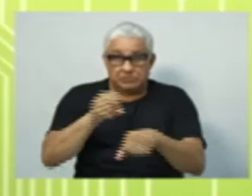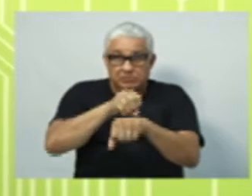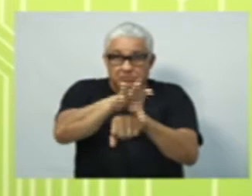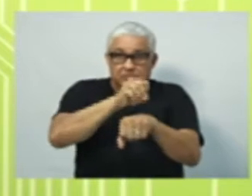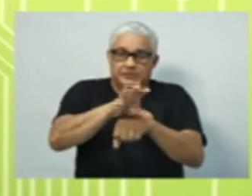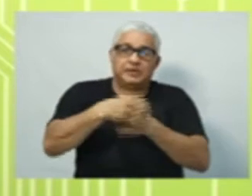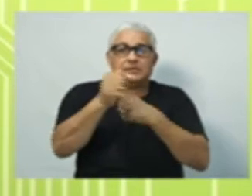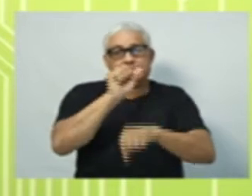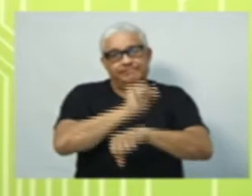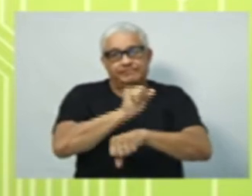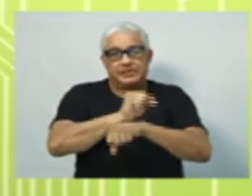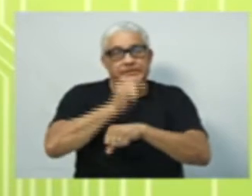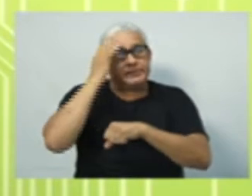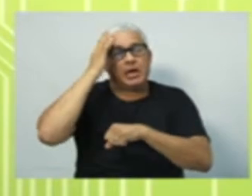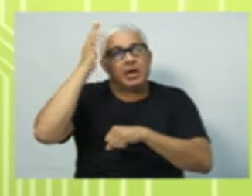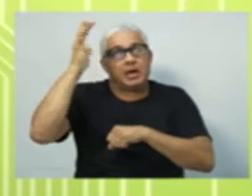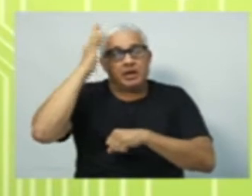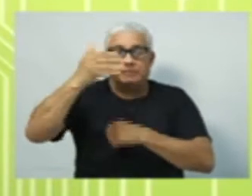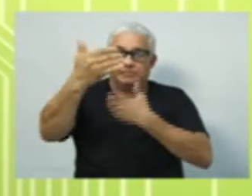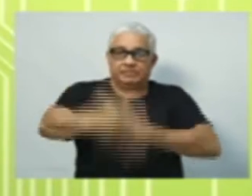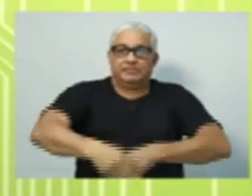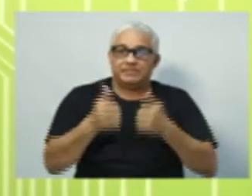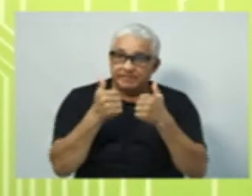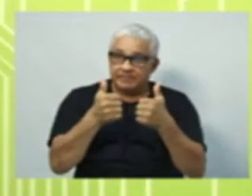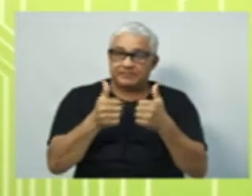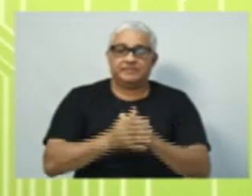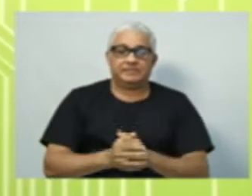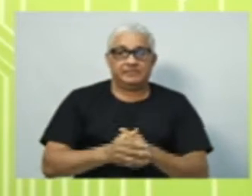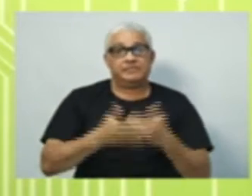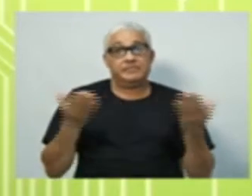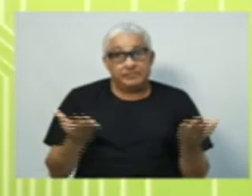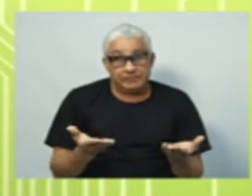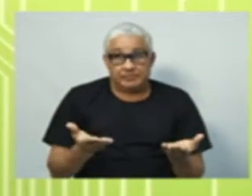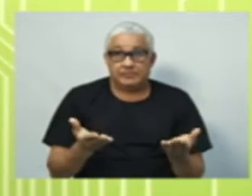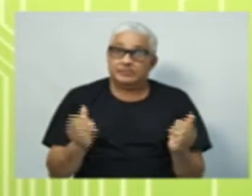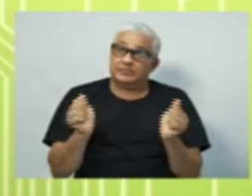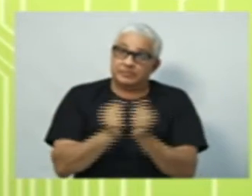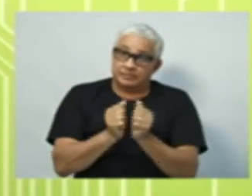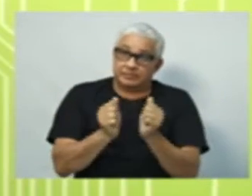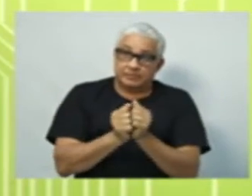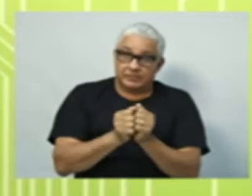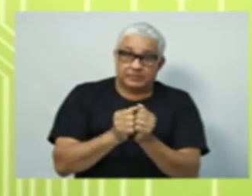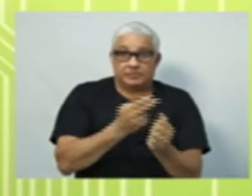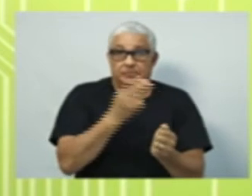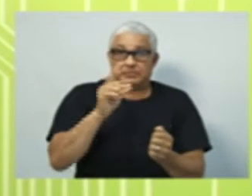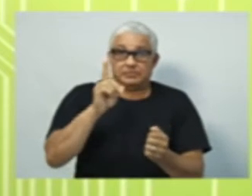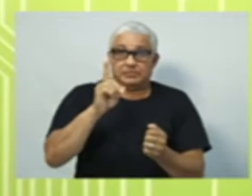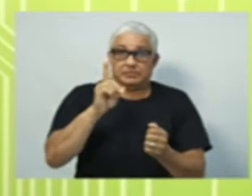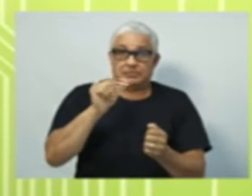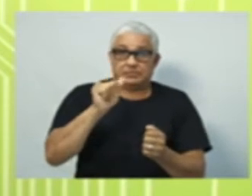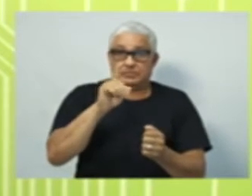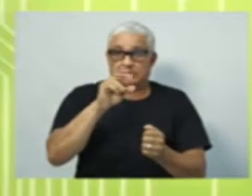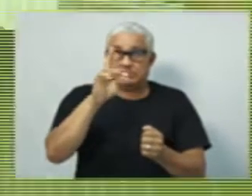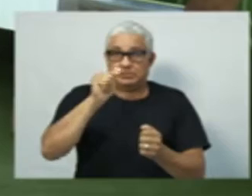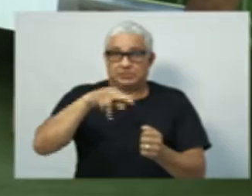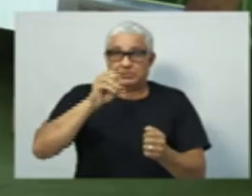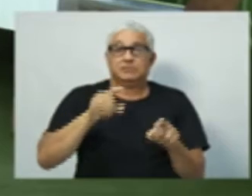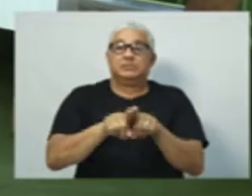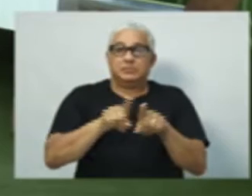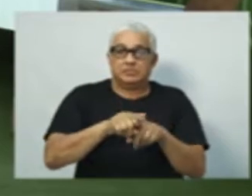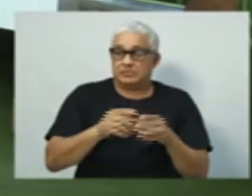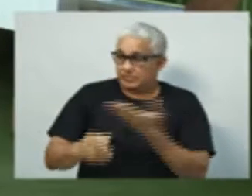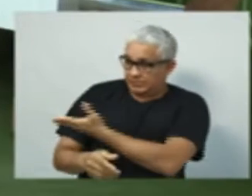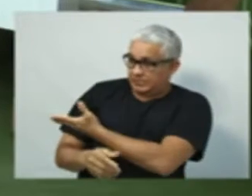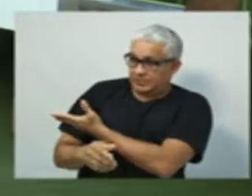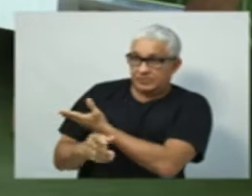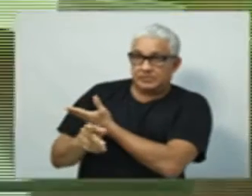esperada e sonhada prova ok comigo novamente eu sou professor adriano dantas está comigo aqui hoje novamente a pessoa fernando pessoa